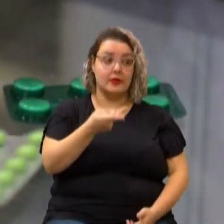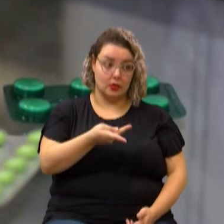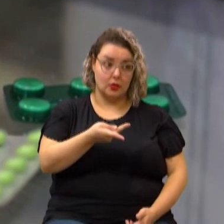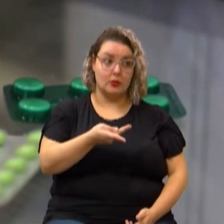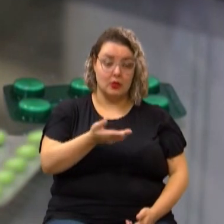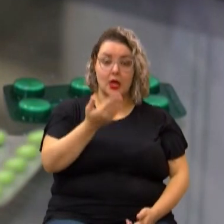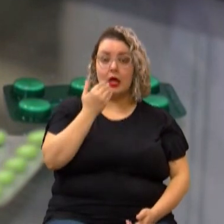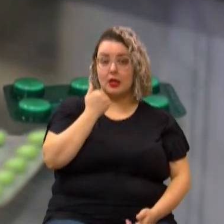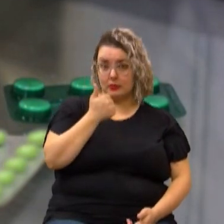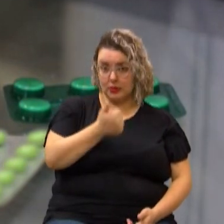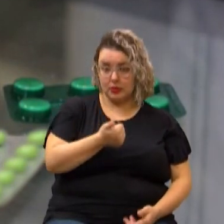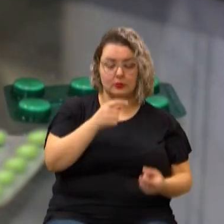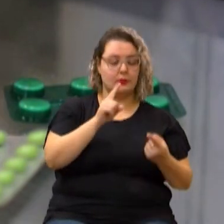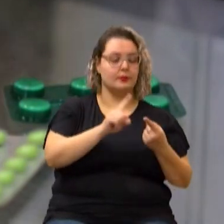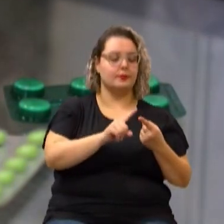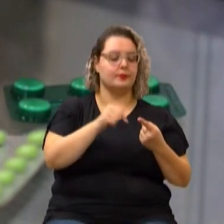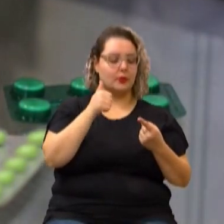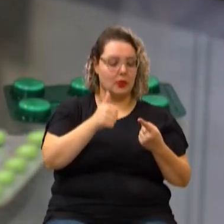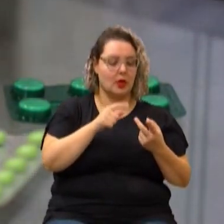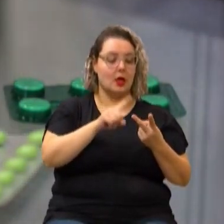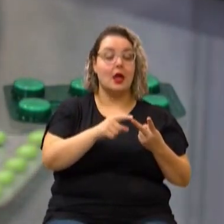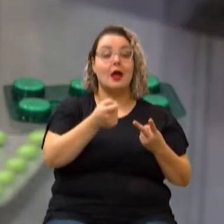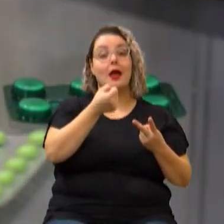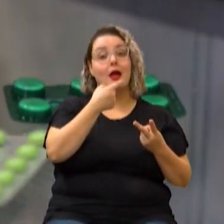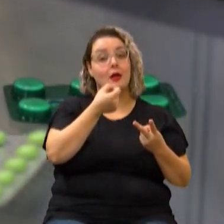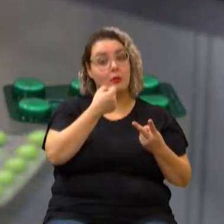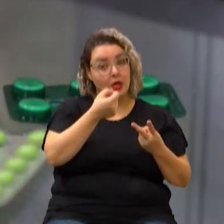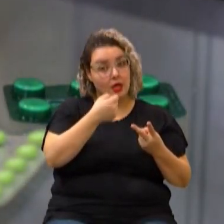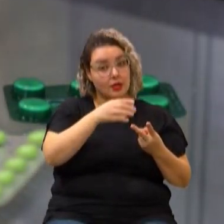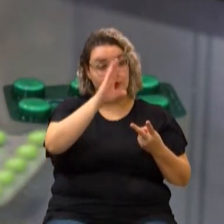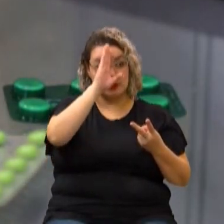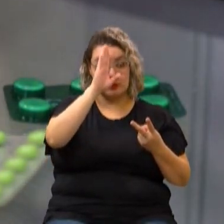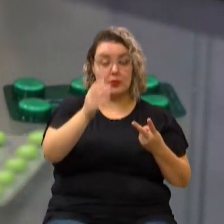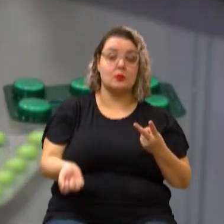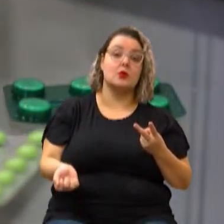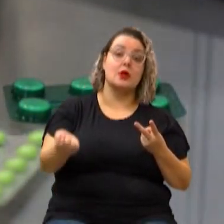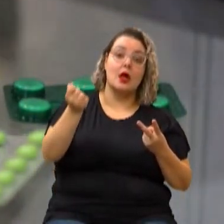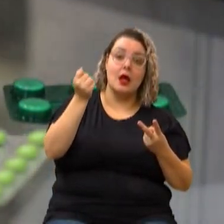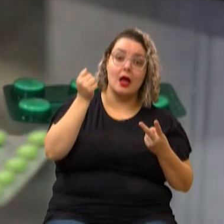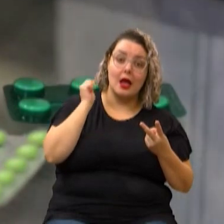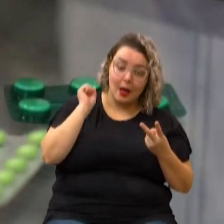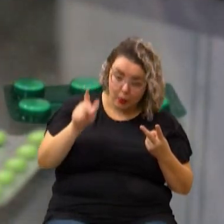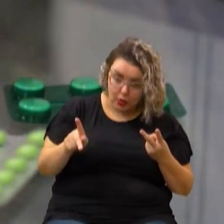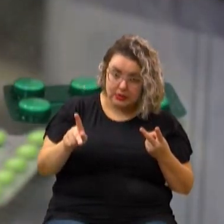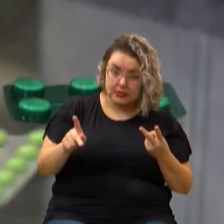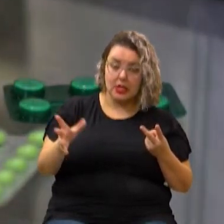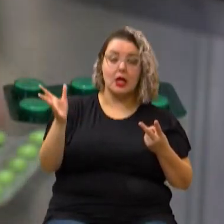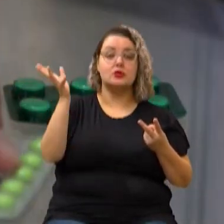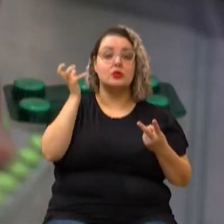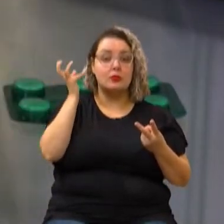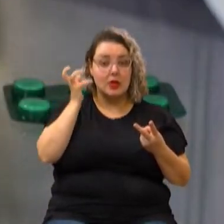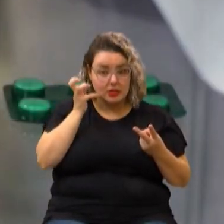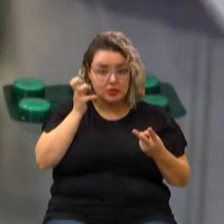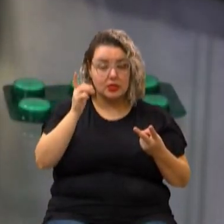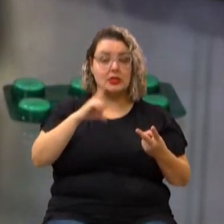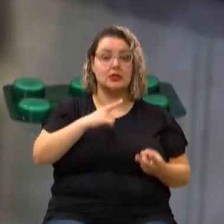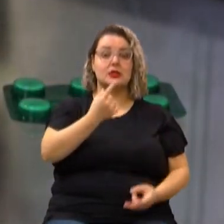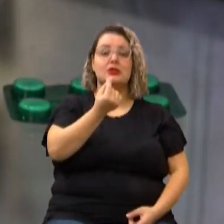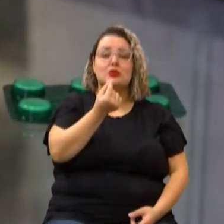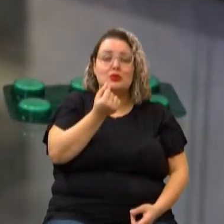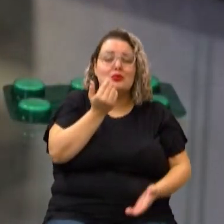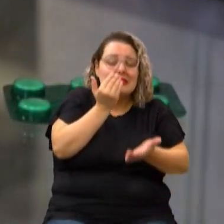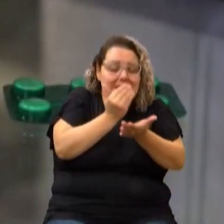onde eu vou? Eu vou lá para o pronto-socorro, lá para o posto de saúde, por exemplo. E isso vai acarretando em gastos maiores para